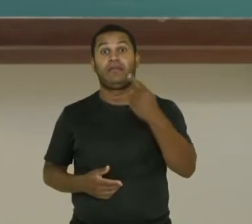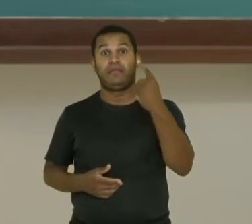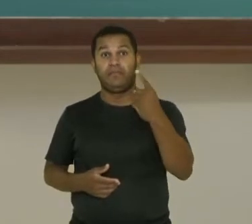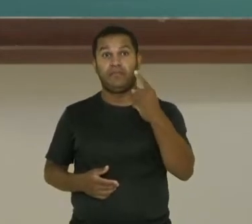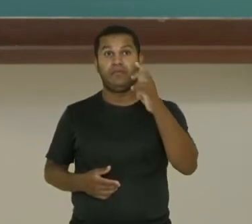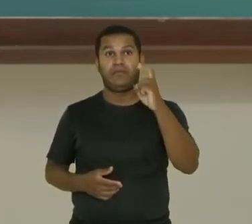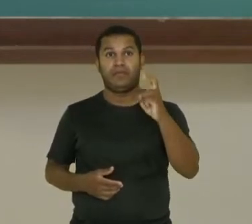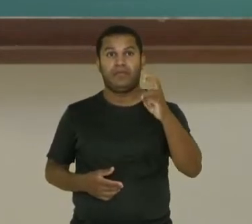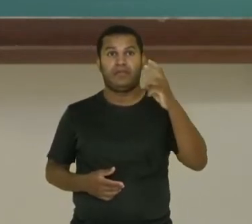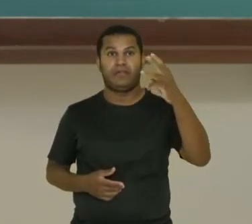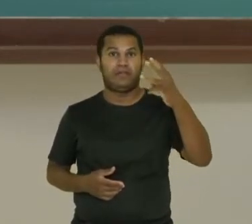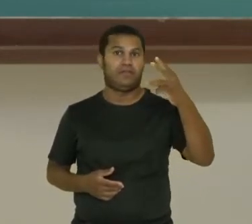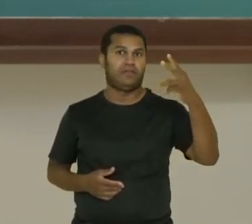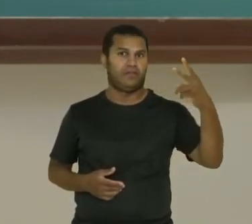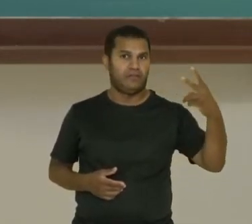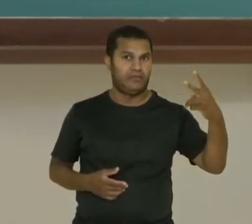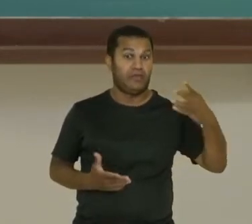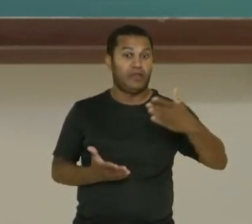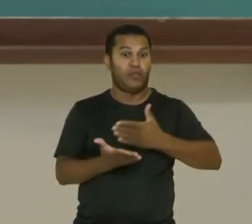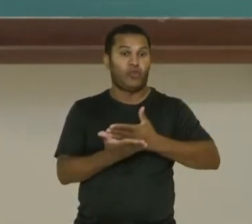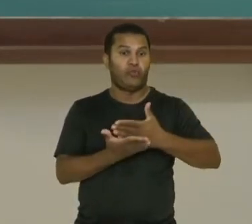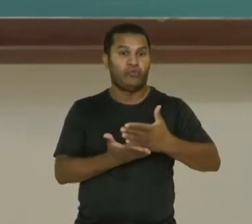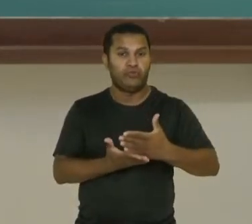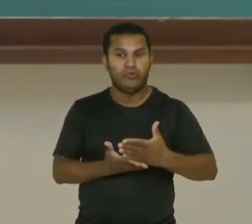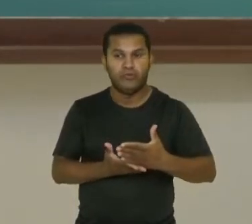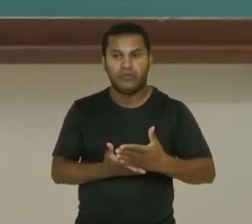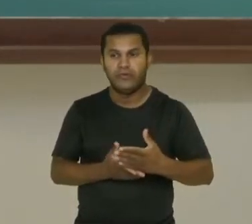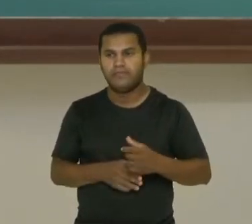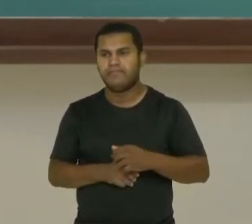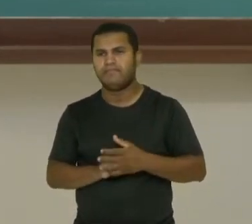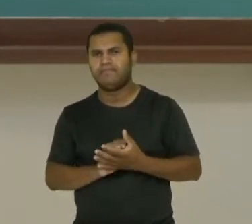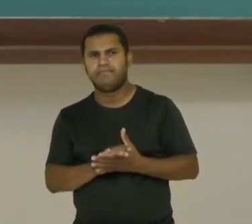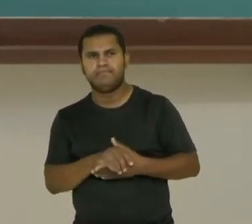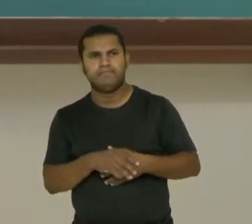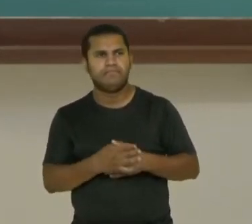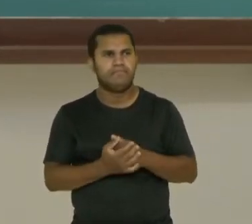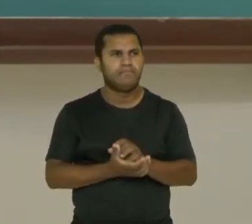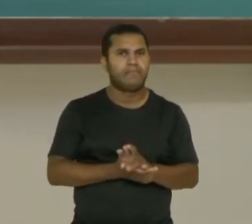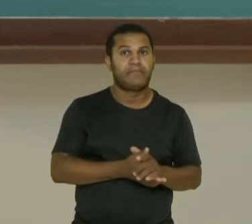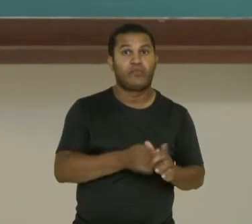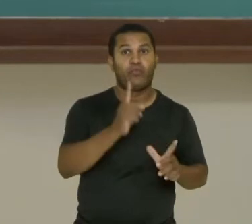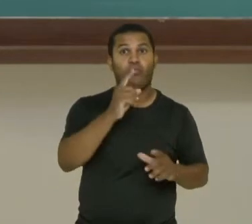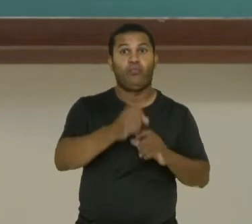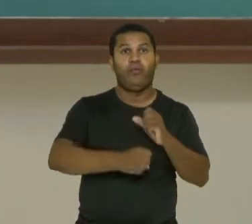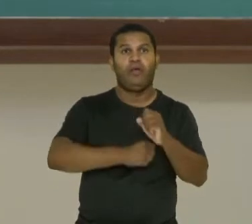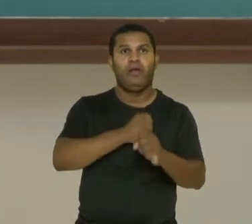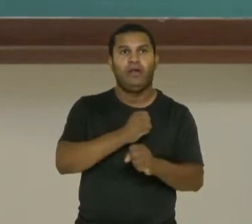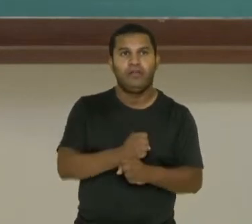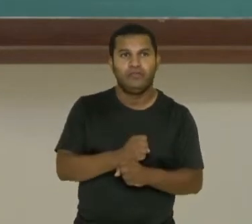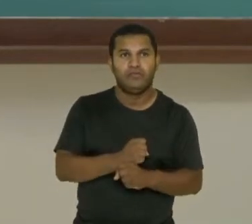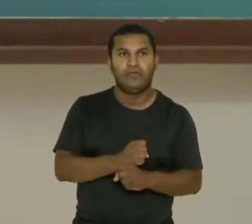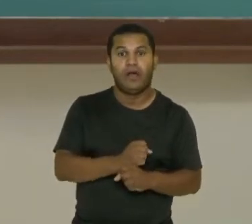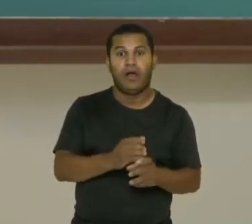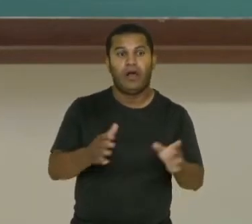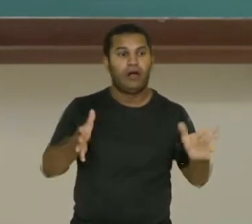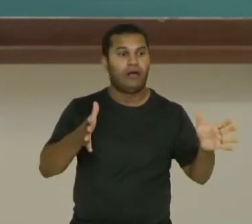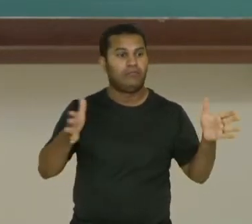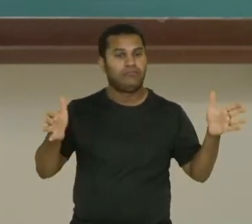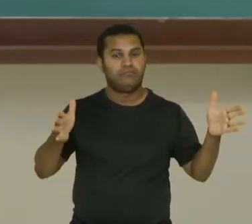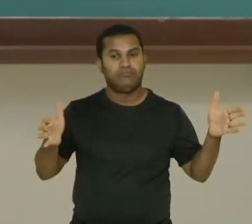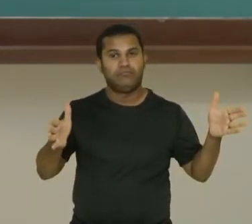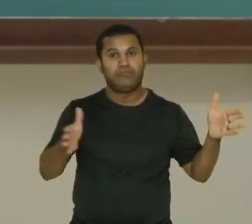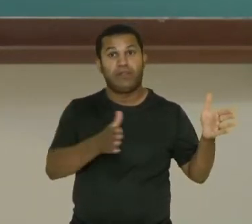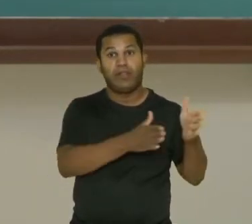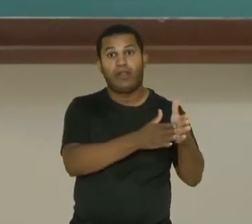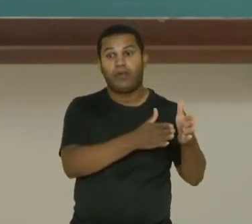já tinham conseguido dominar, matar o Atahualpa e a partir dali começar o seu domínio no Império Inca, né?